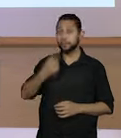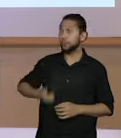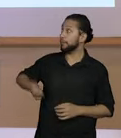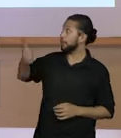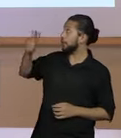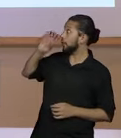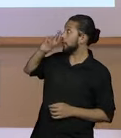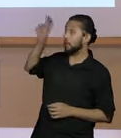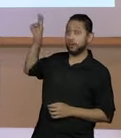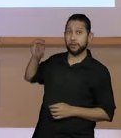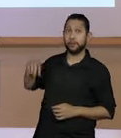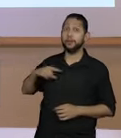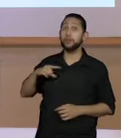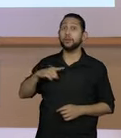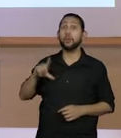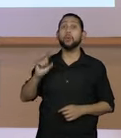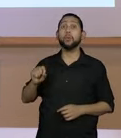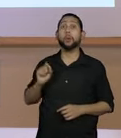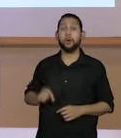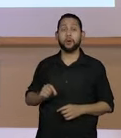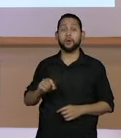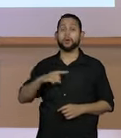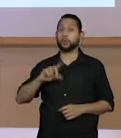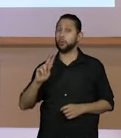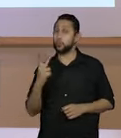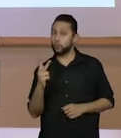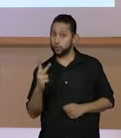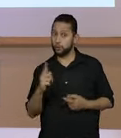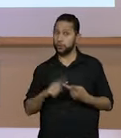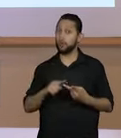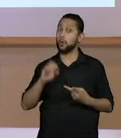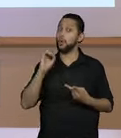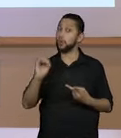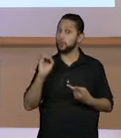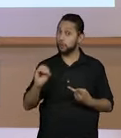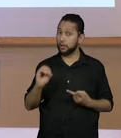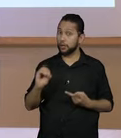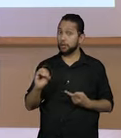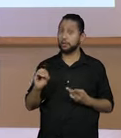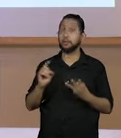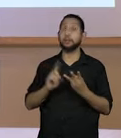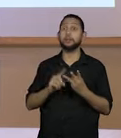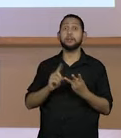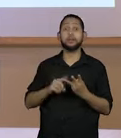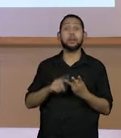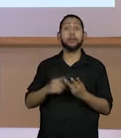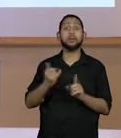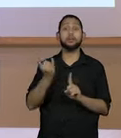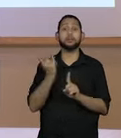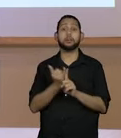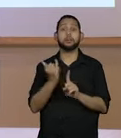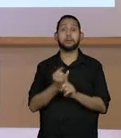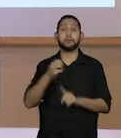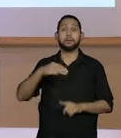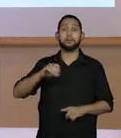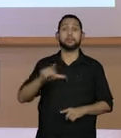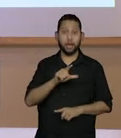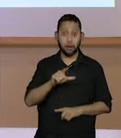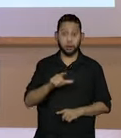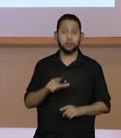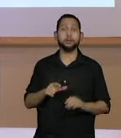estrutura hidrogênio, oxigênio e temos metal, sódio e temos o metal